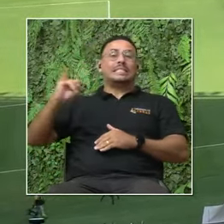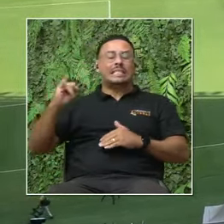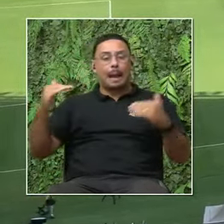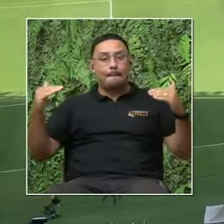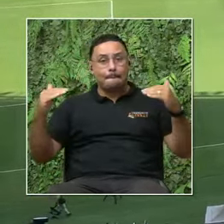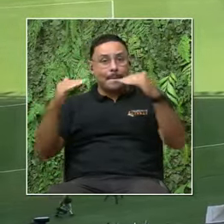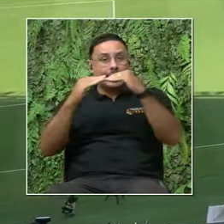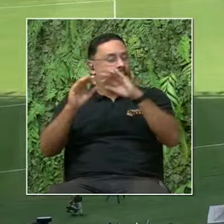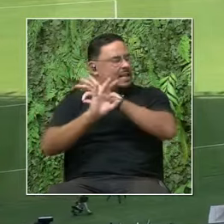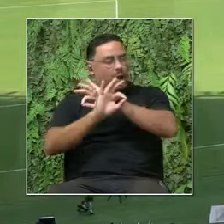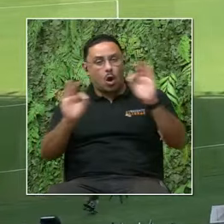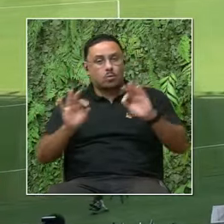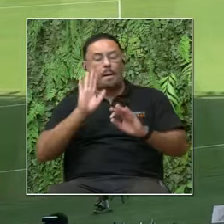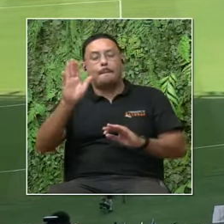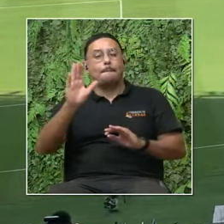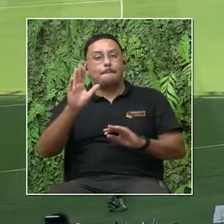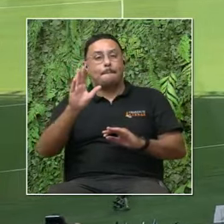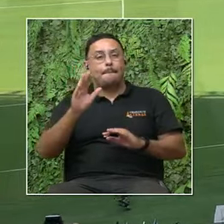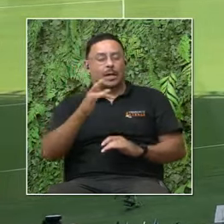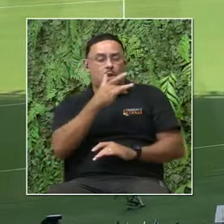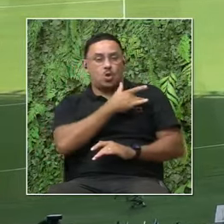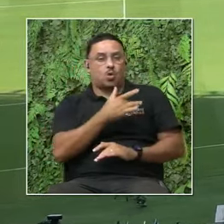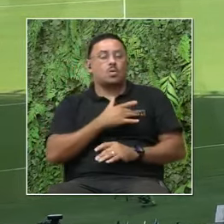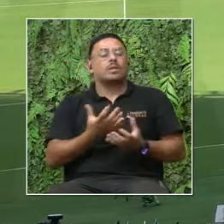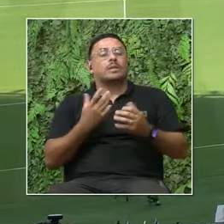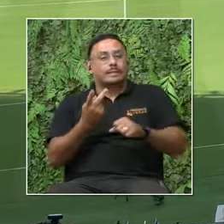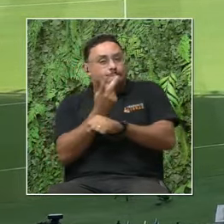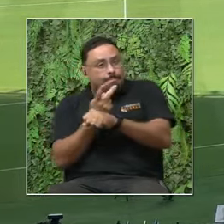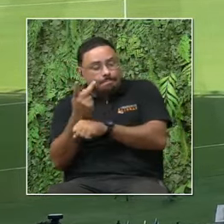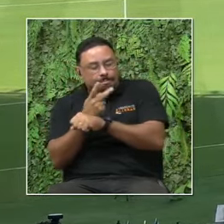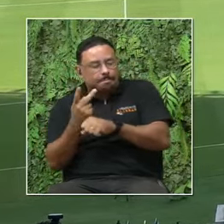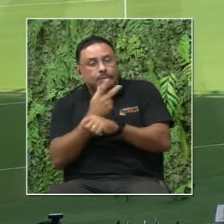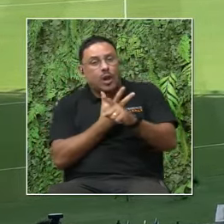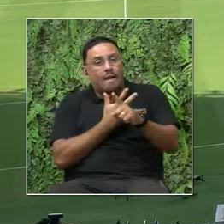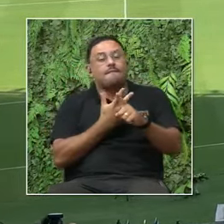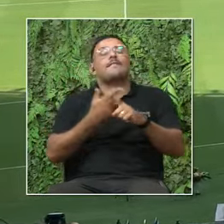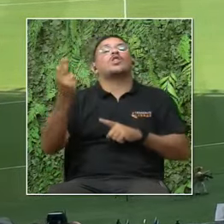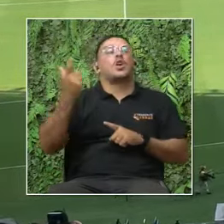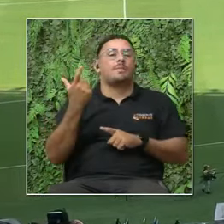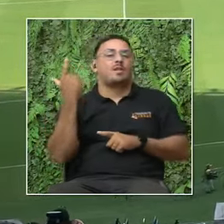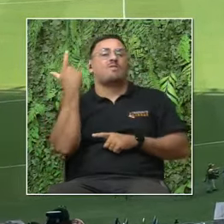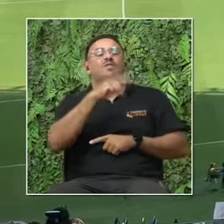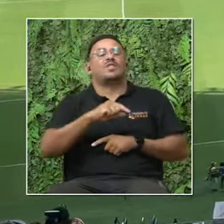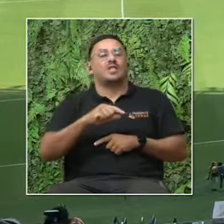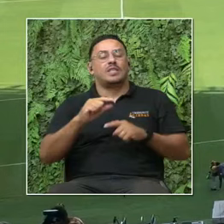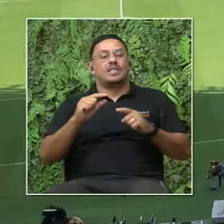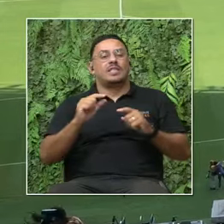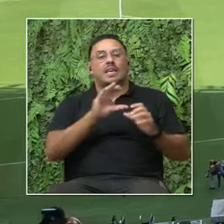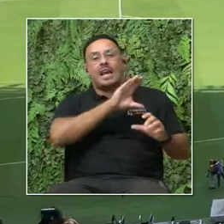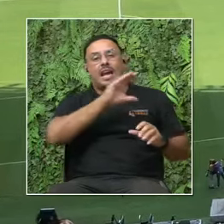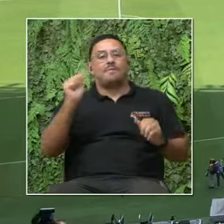Bob mas a raposa vai em busca da Vitória para coroar o título Bob